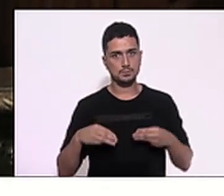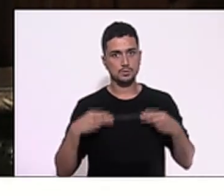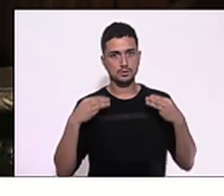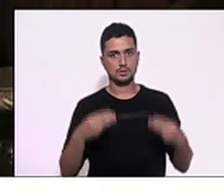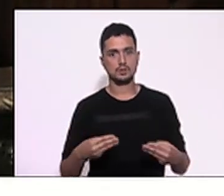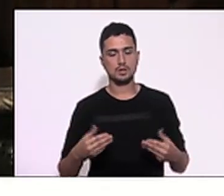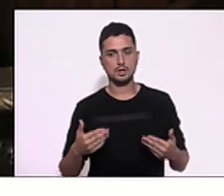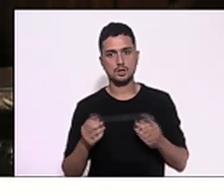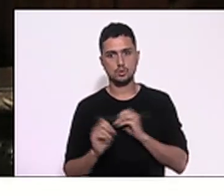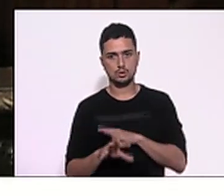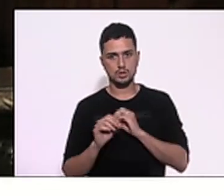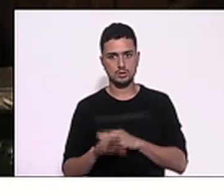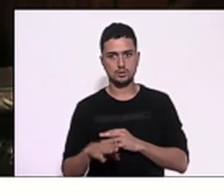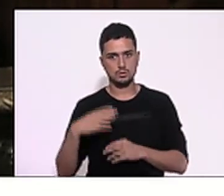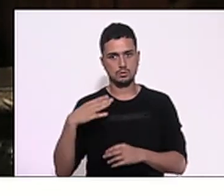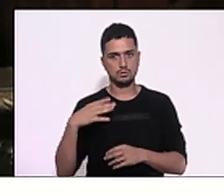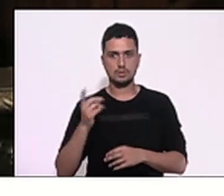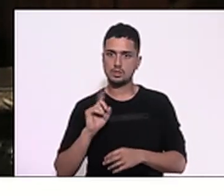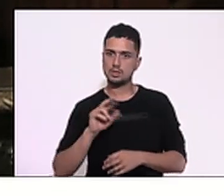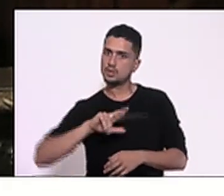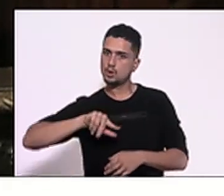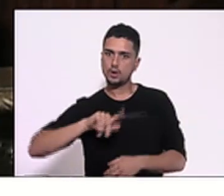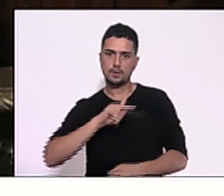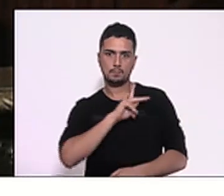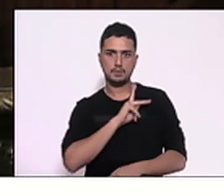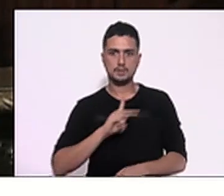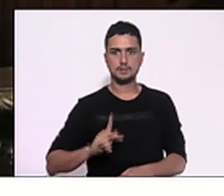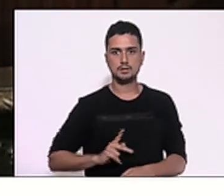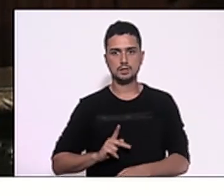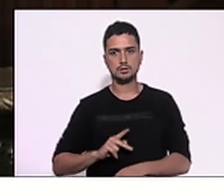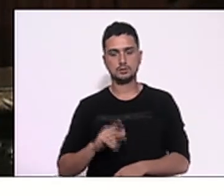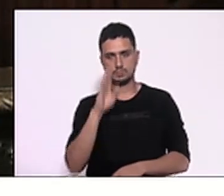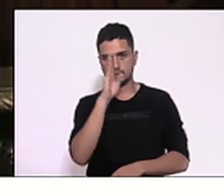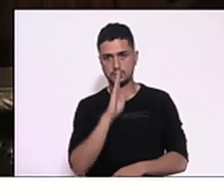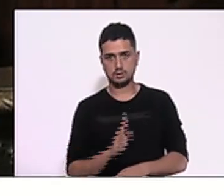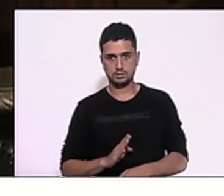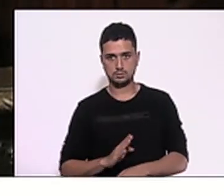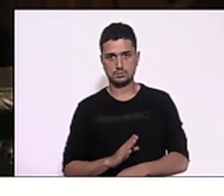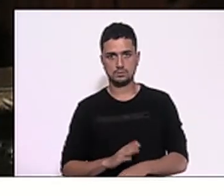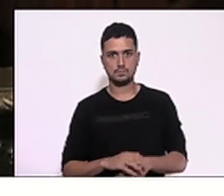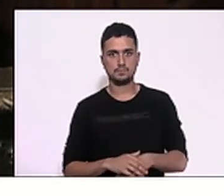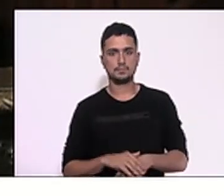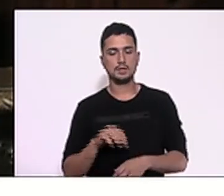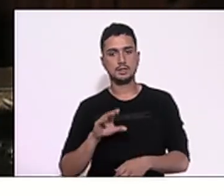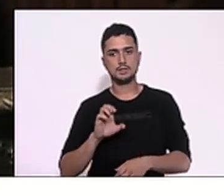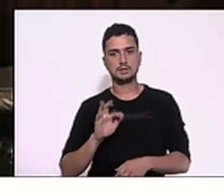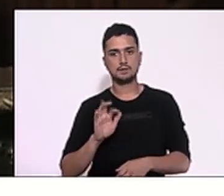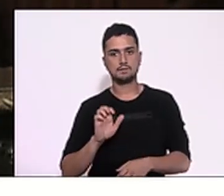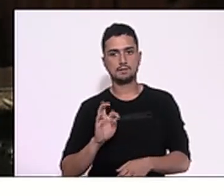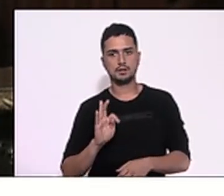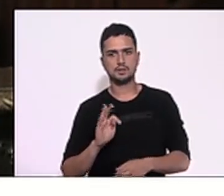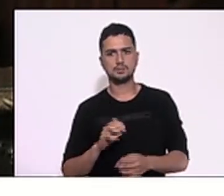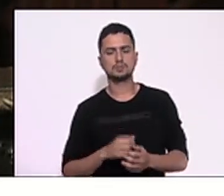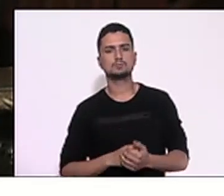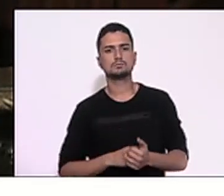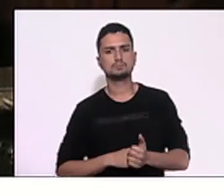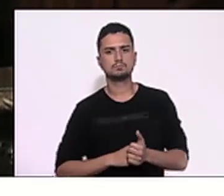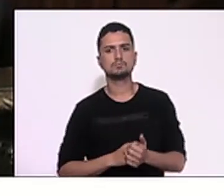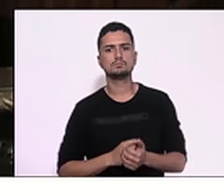conselho diretor, o dossiê vai a Brasília, não vai para o gabinete do presidente da República, termina no gabinete do ministro da Educação,